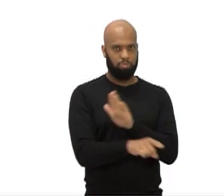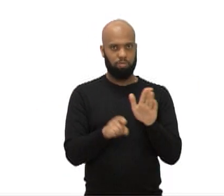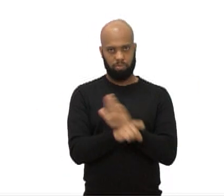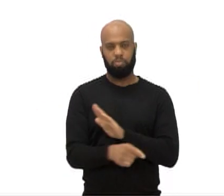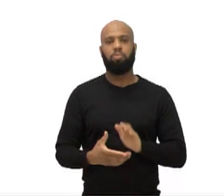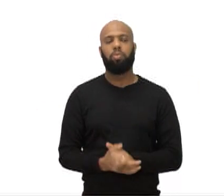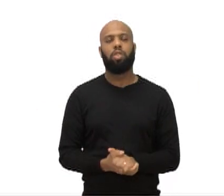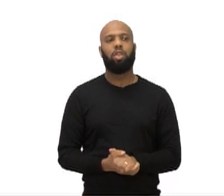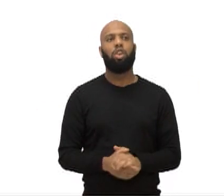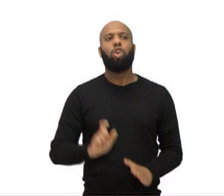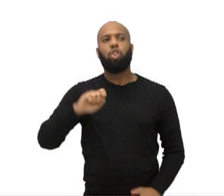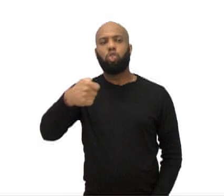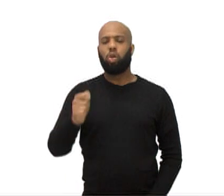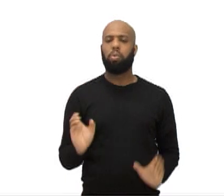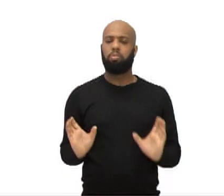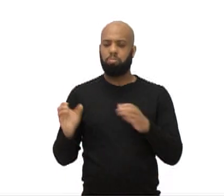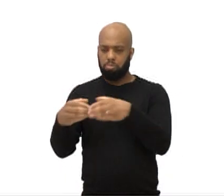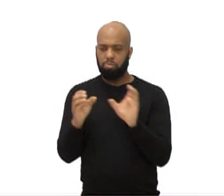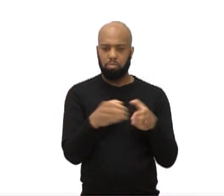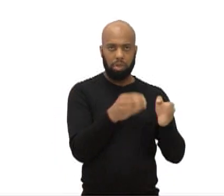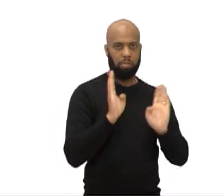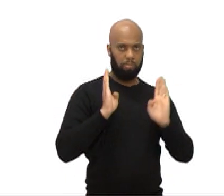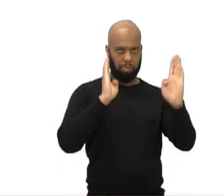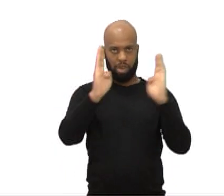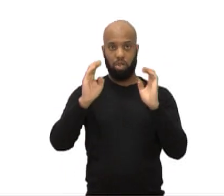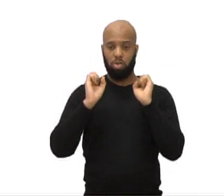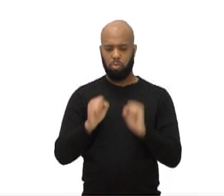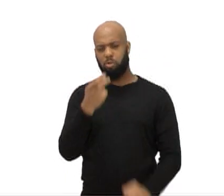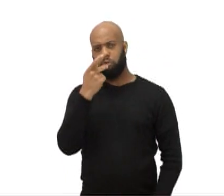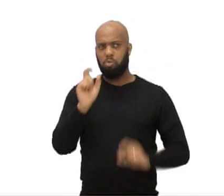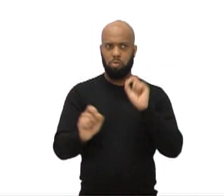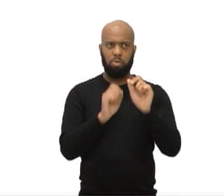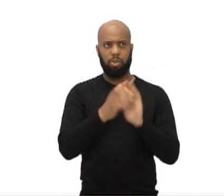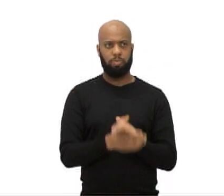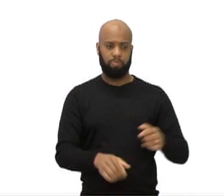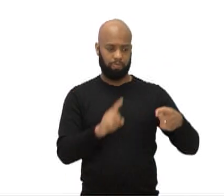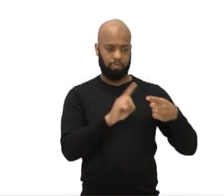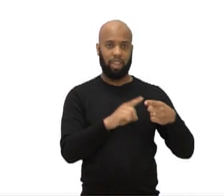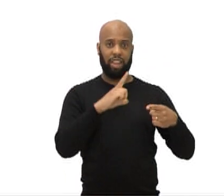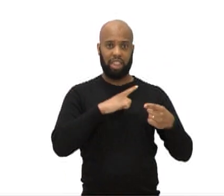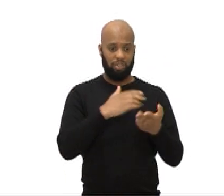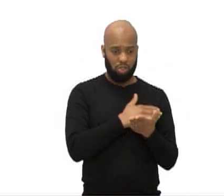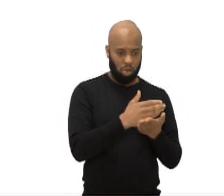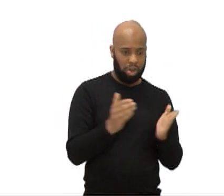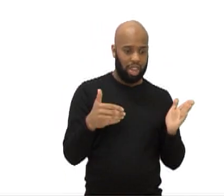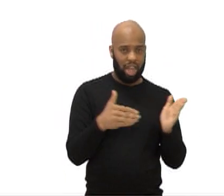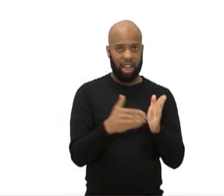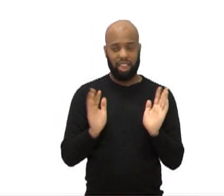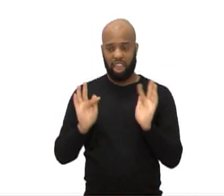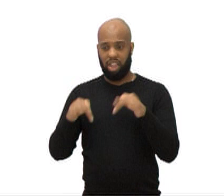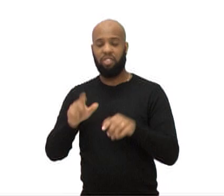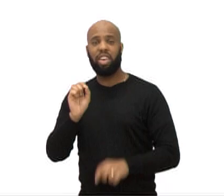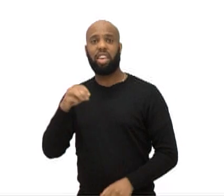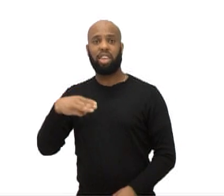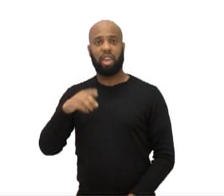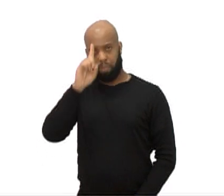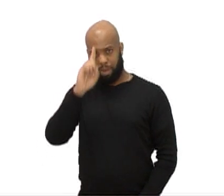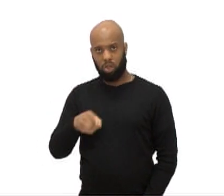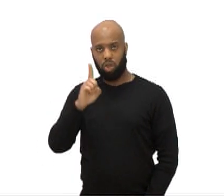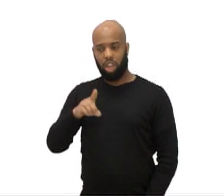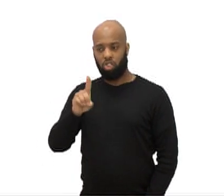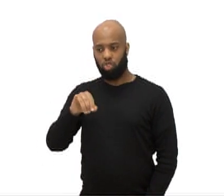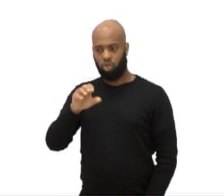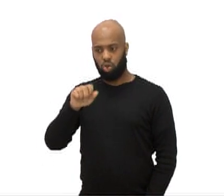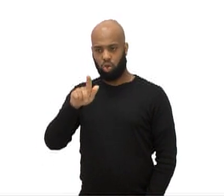lá? Sobre o período regencial, pode-se afirmar: esteve do início ao fim sob o comando de Diogo